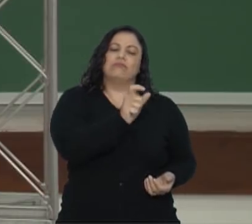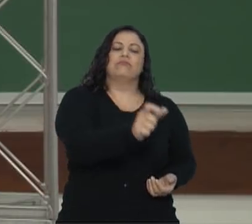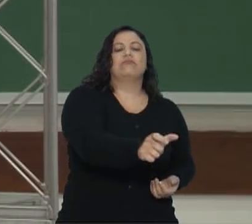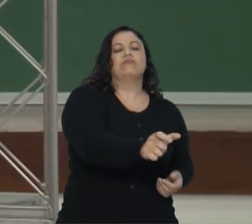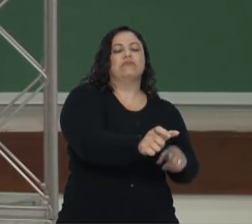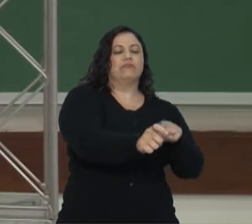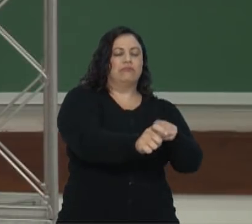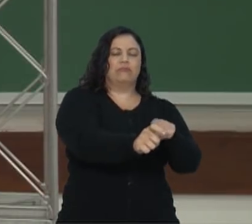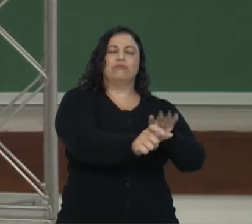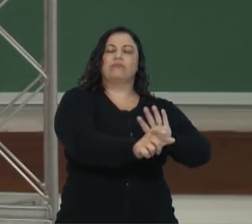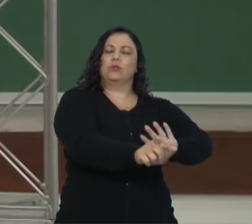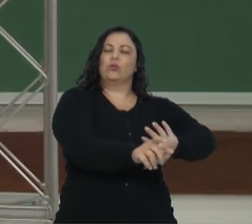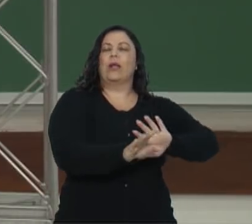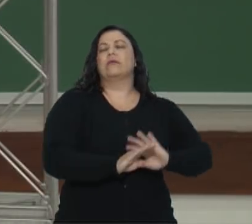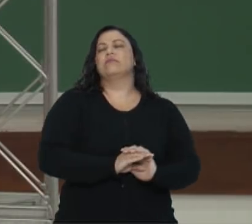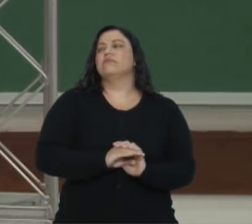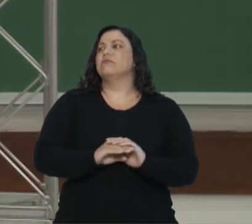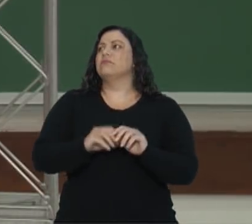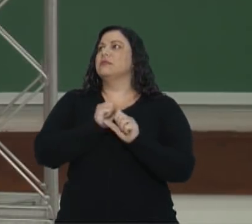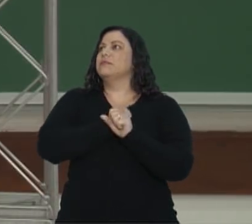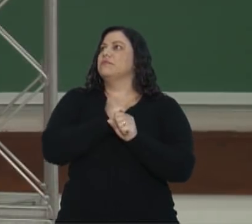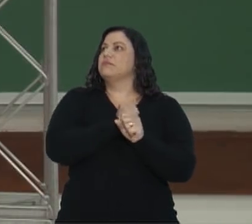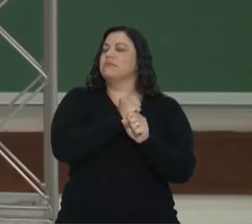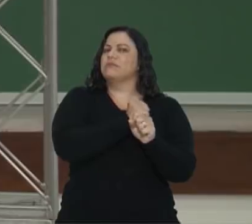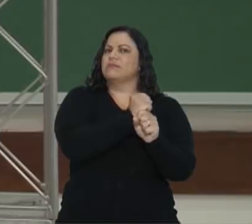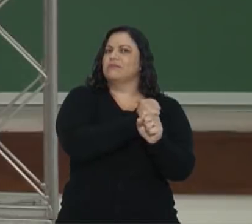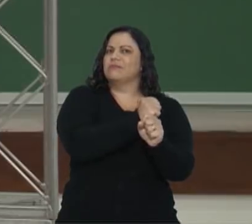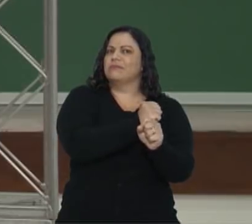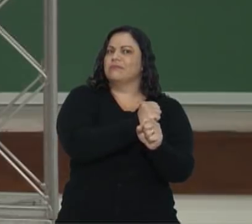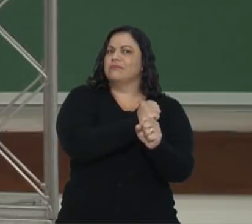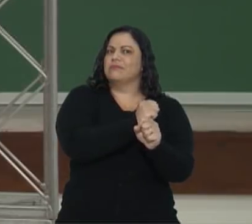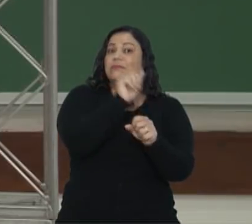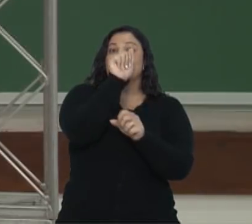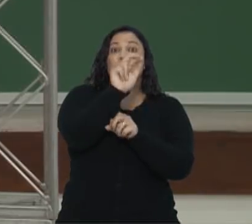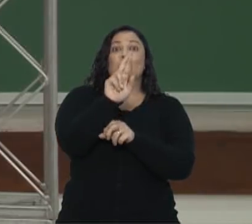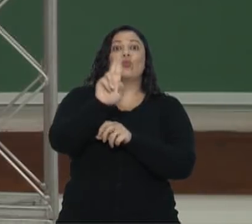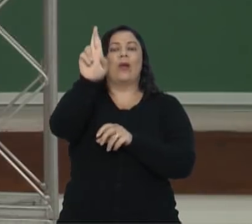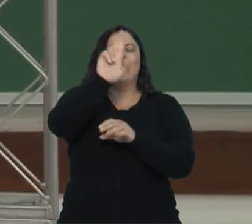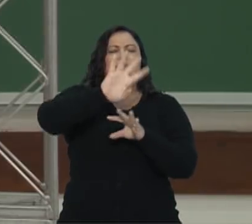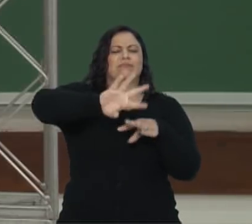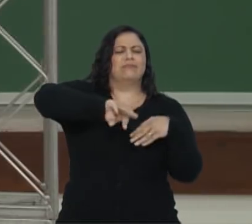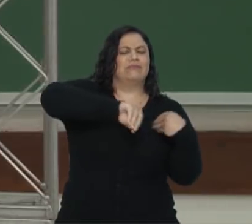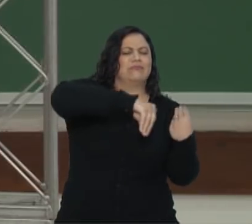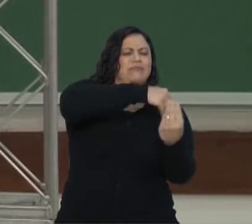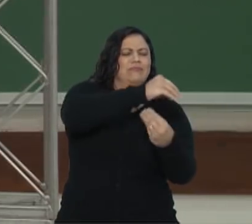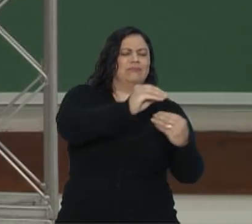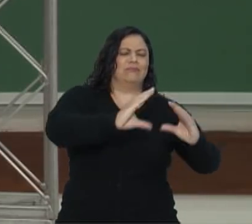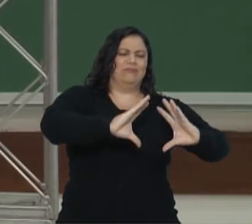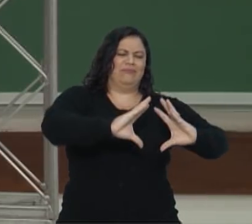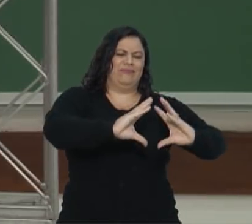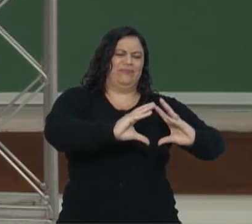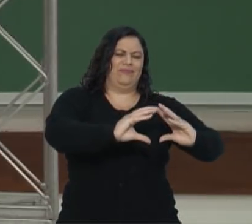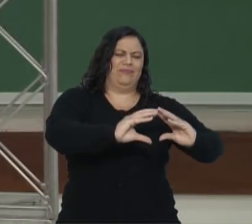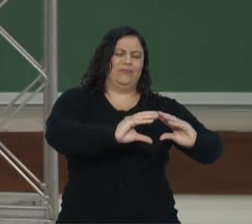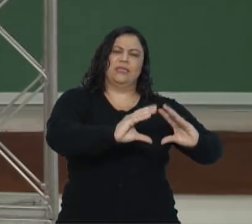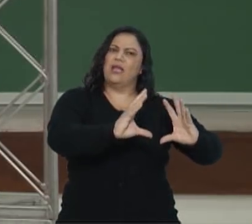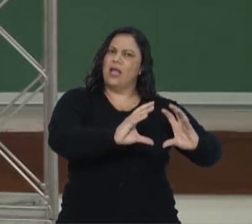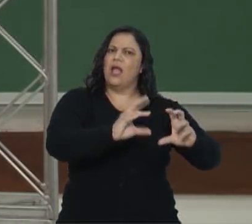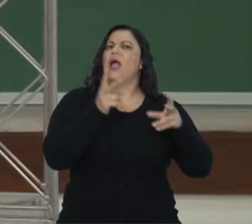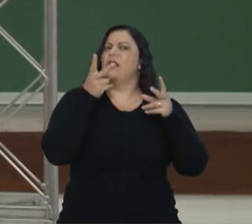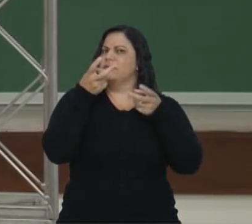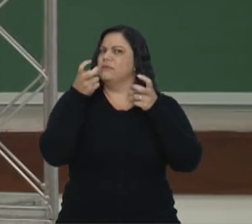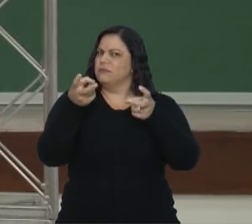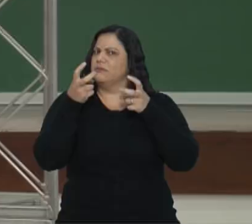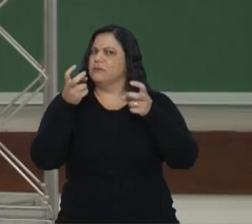outro pedaço. O oxigênio, o ar que nos rodeia, ele começa a oxidar esta maçã. Você já